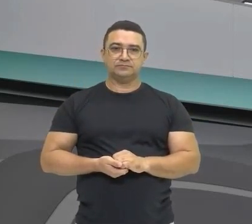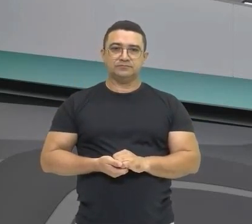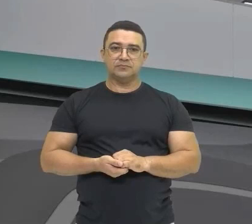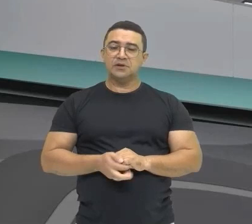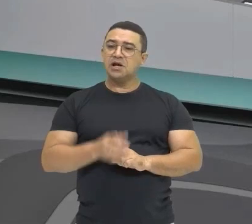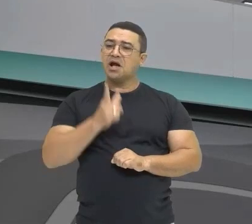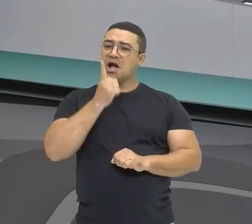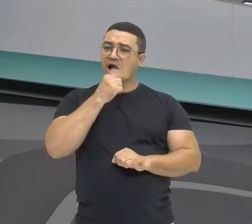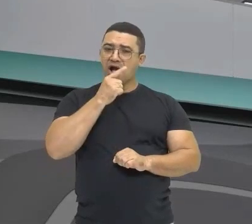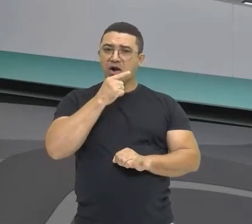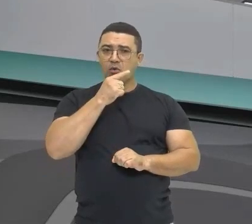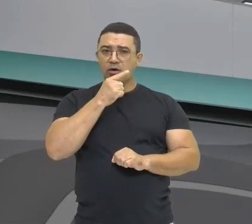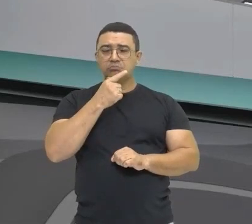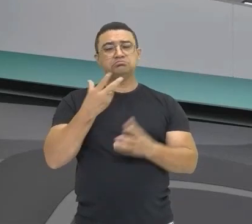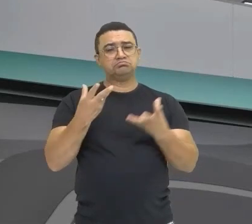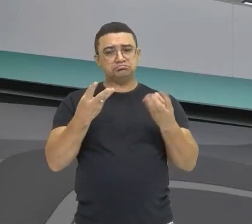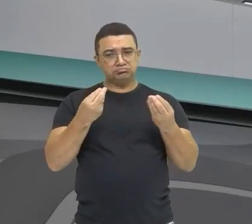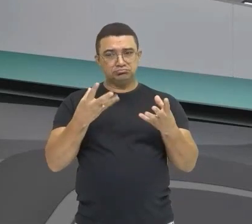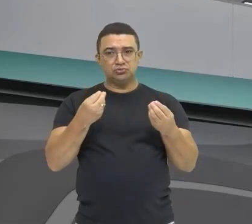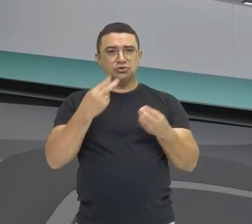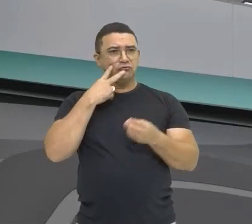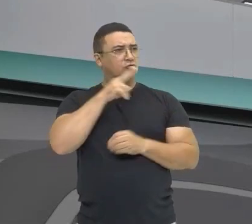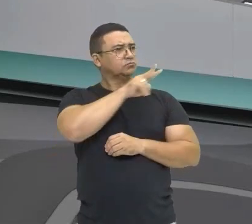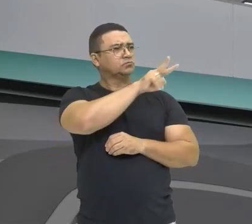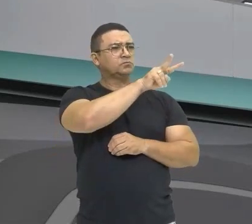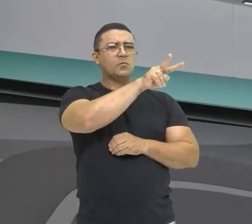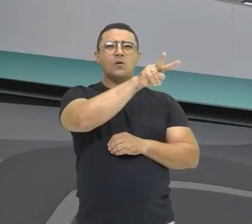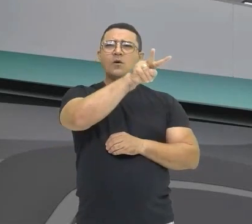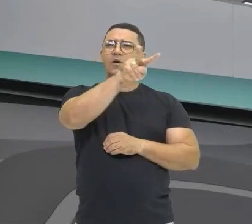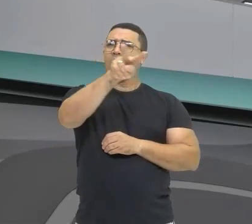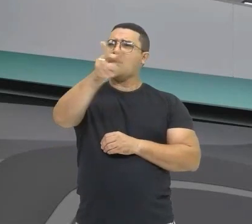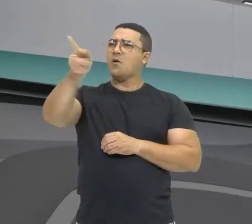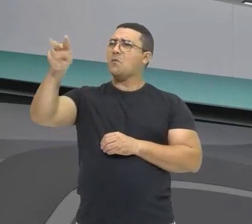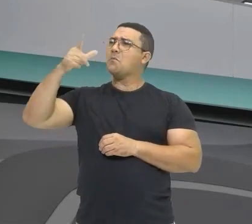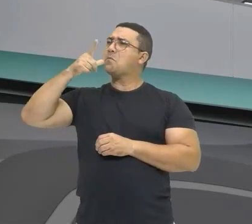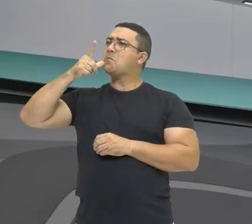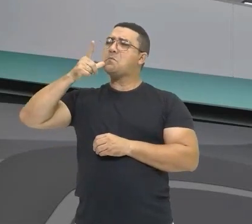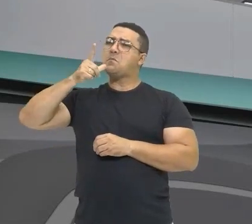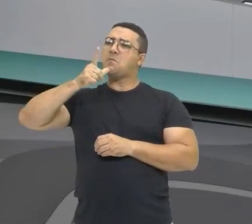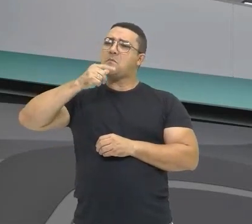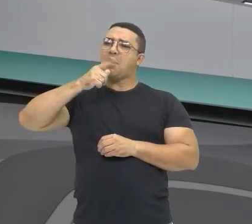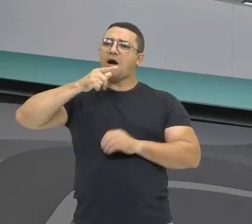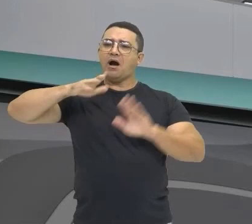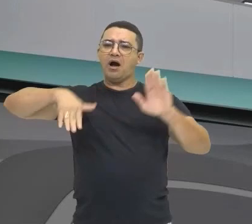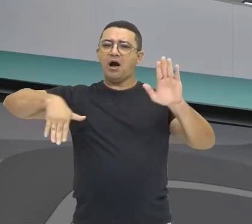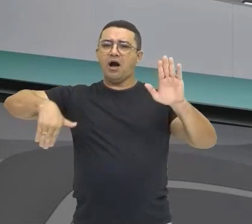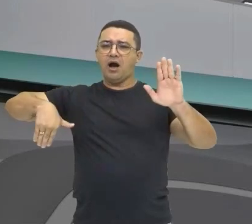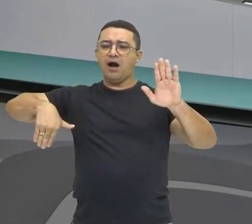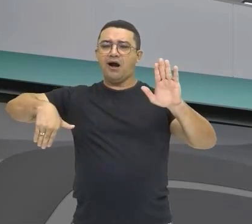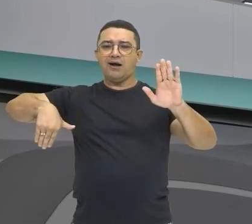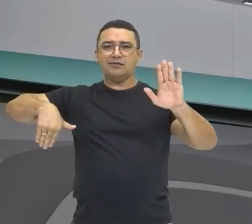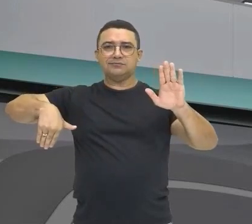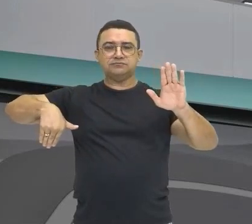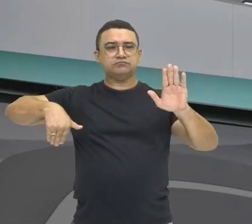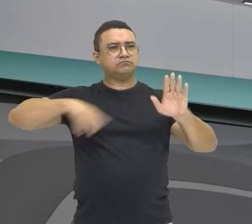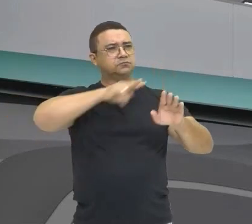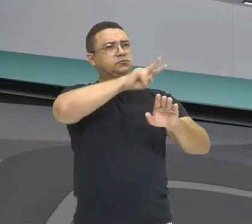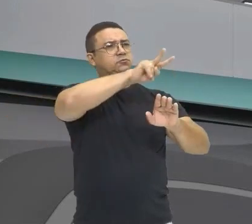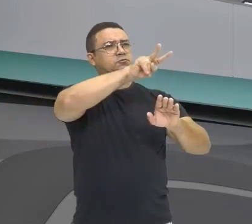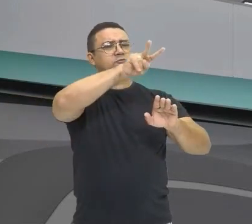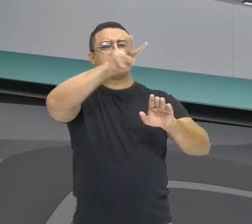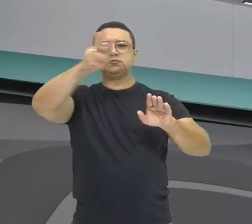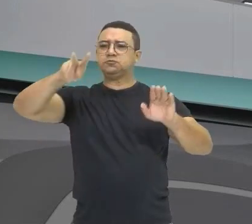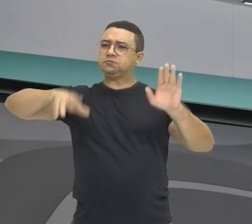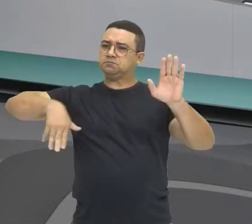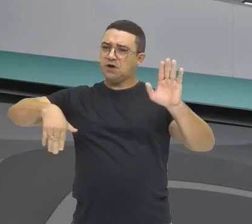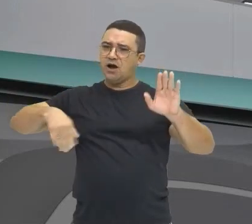Águas são muitas. Ele vendo o mar, né, vendo o que eles puderam ali. Imagine se eles tivessem adentrado ao sertão, como